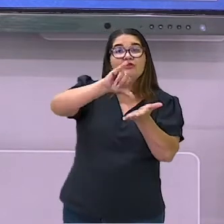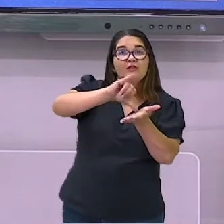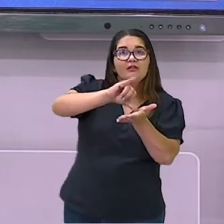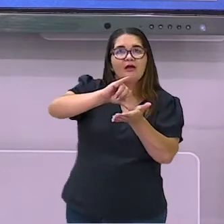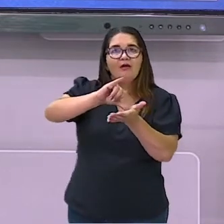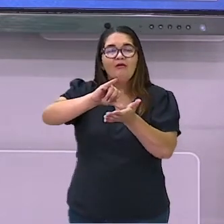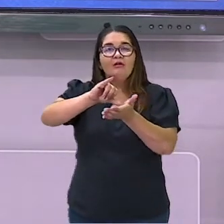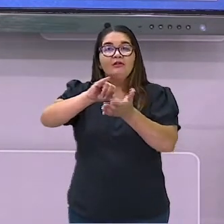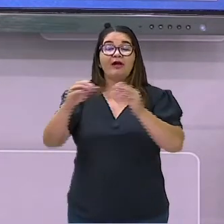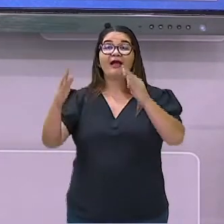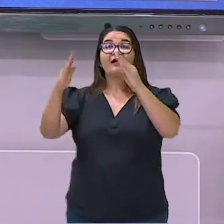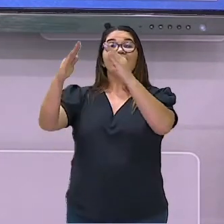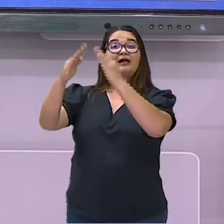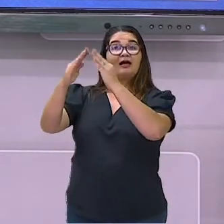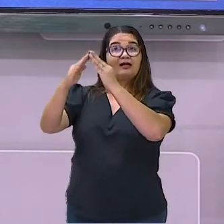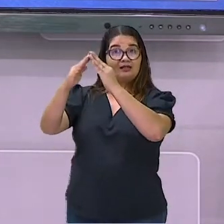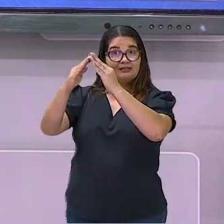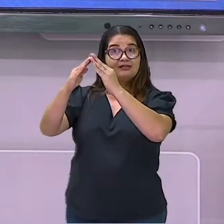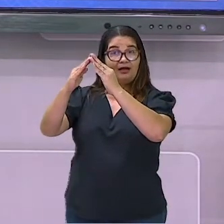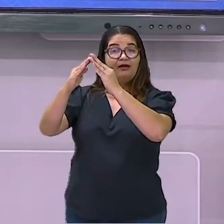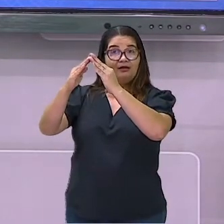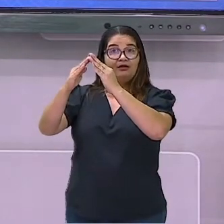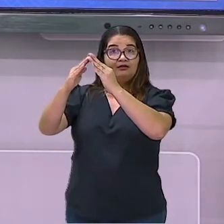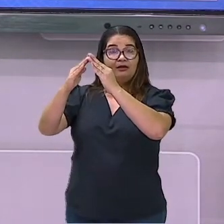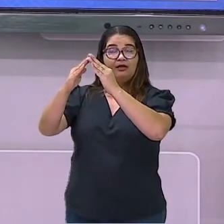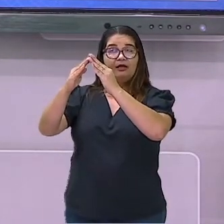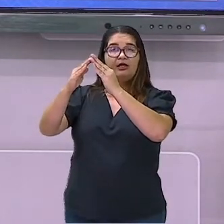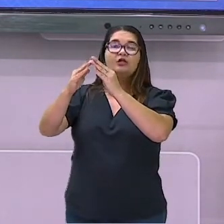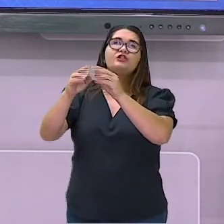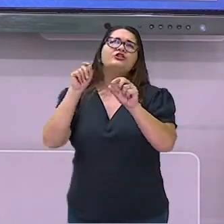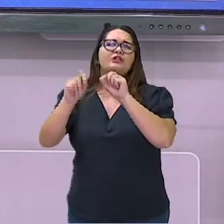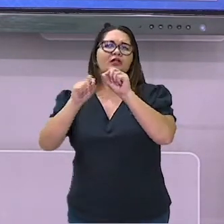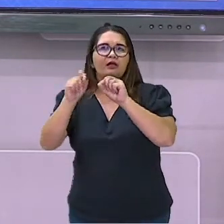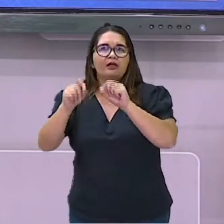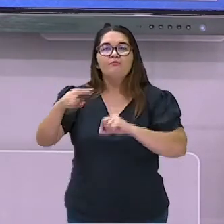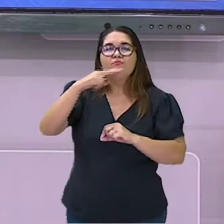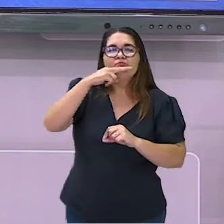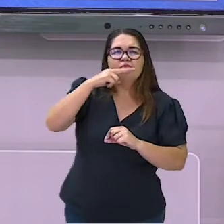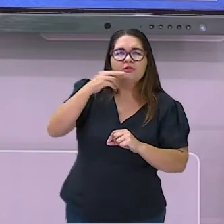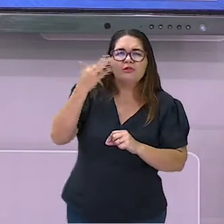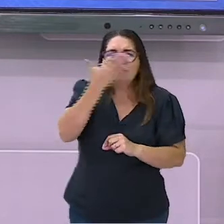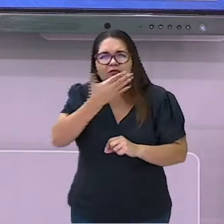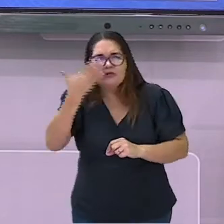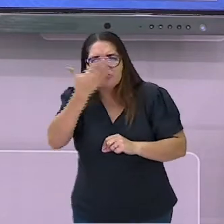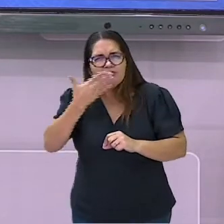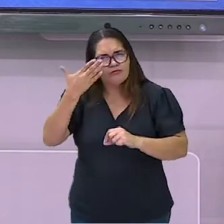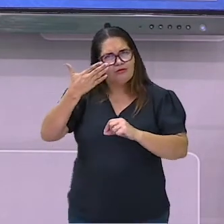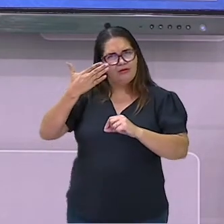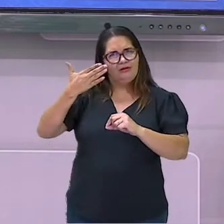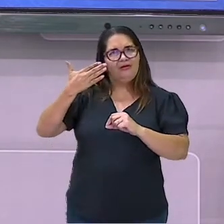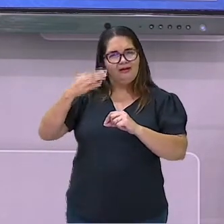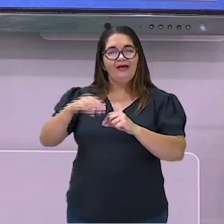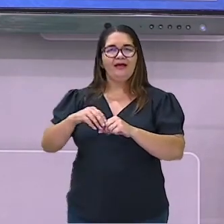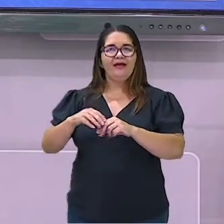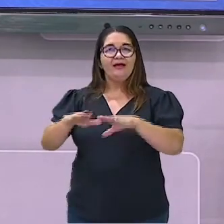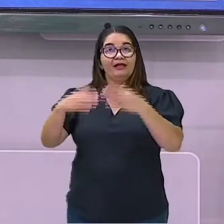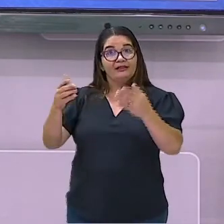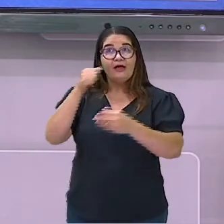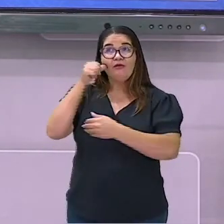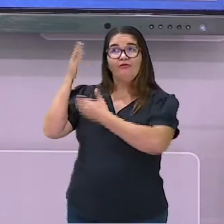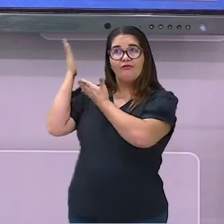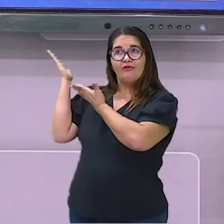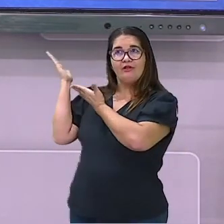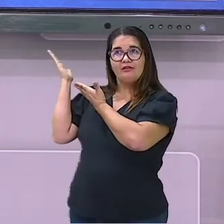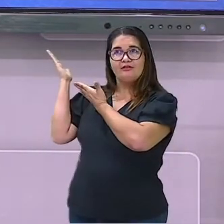Em 1530, a criação das capitanias hereditárias E 1532, a fundação de São Vicente, como